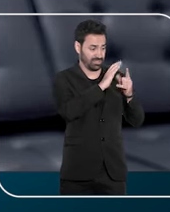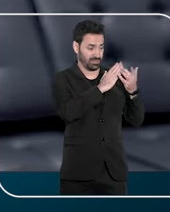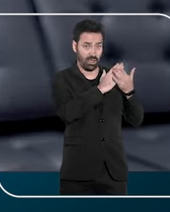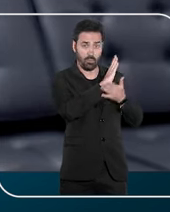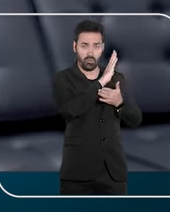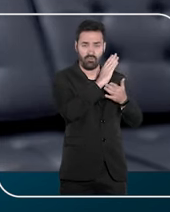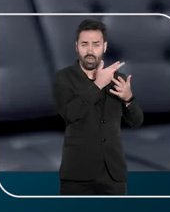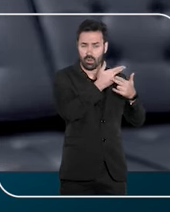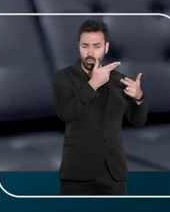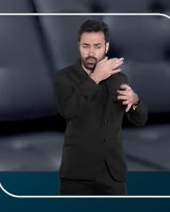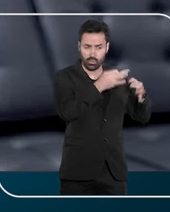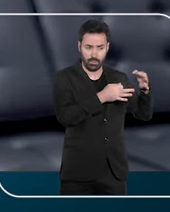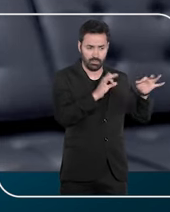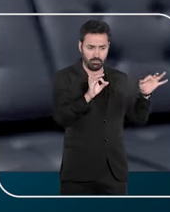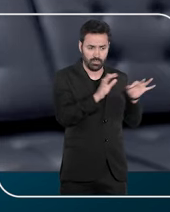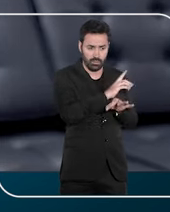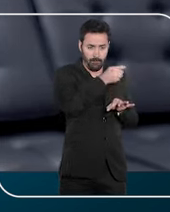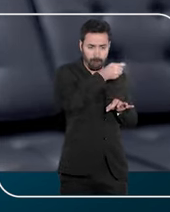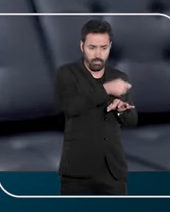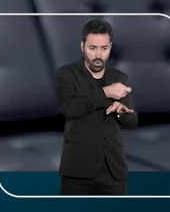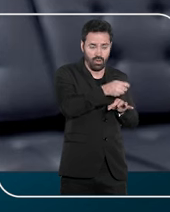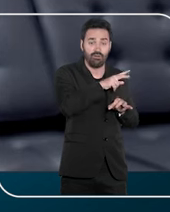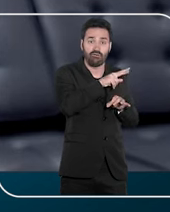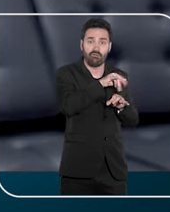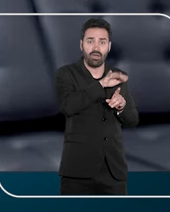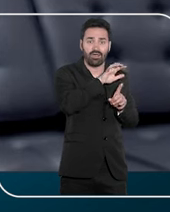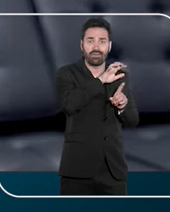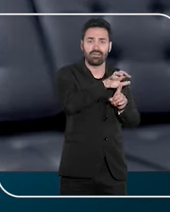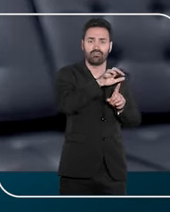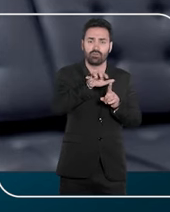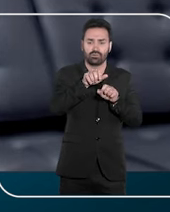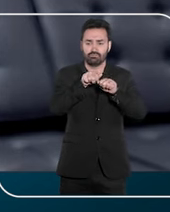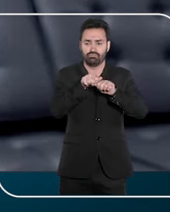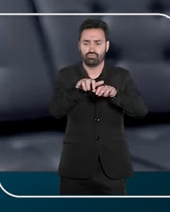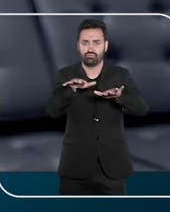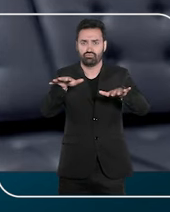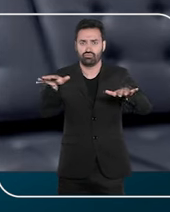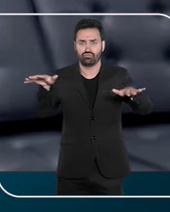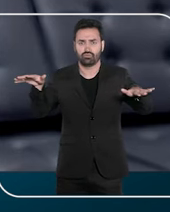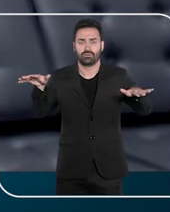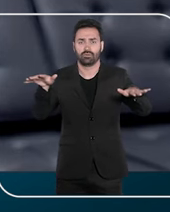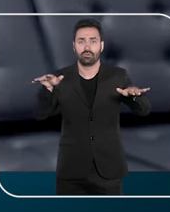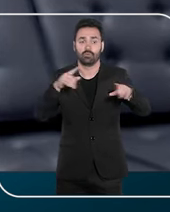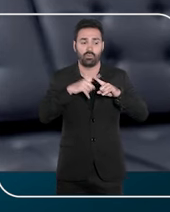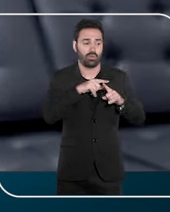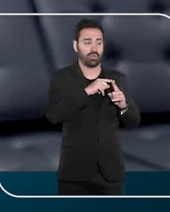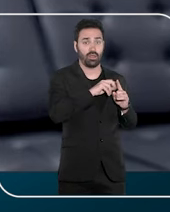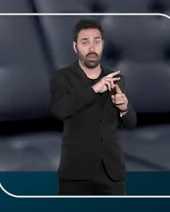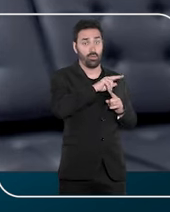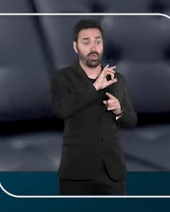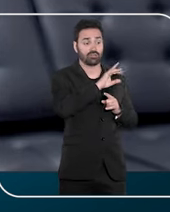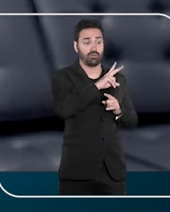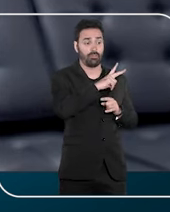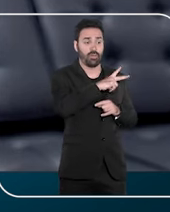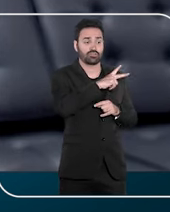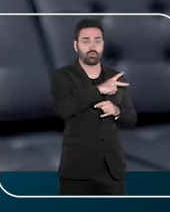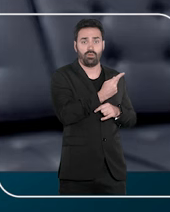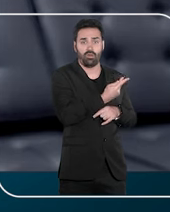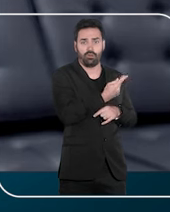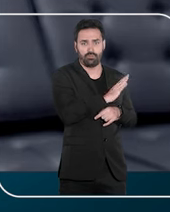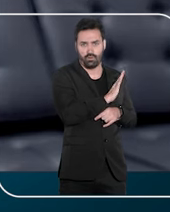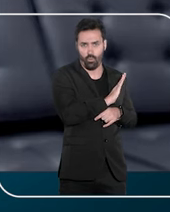diga respeito, portanto, somente àquelas partes envolvidas naquele recurso, também